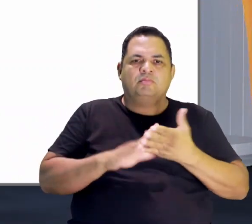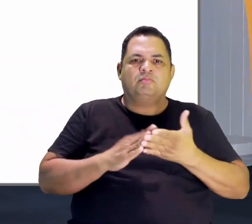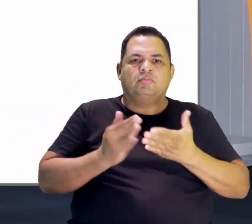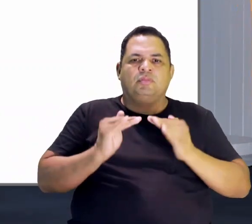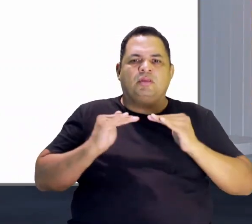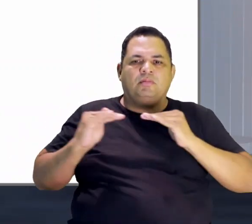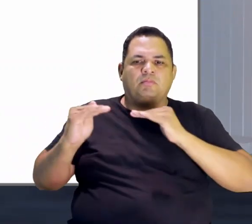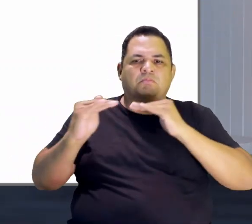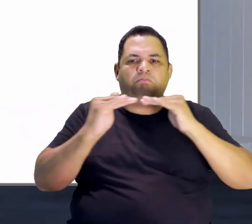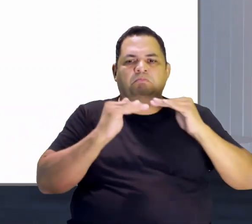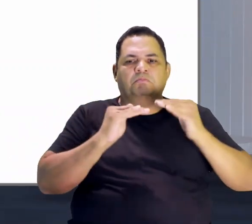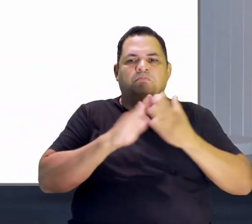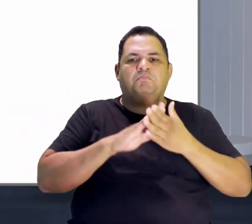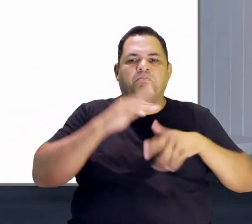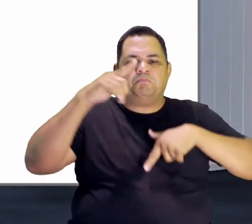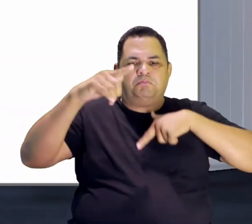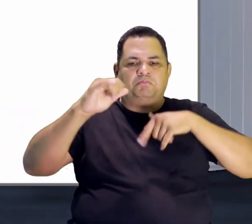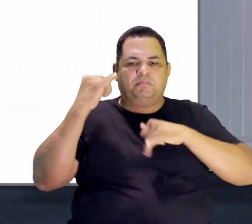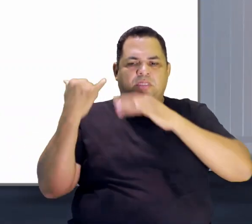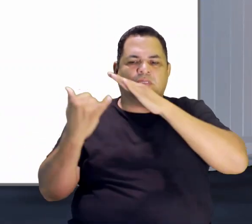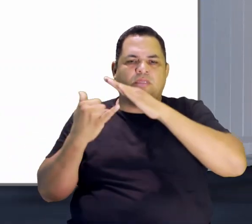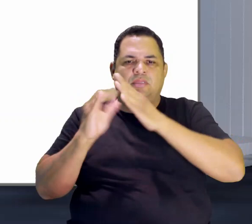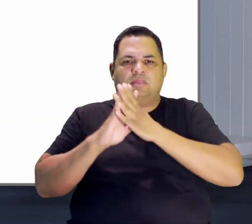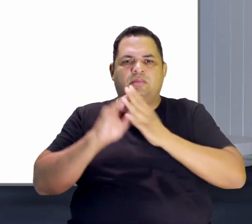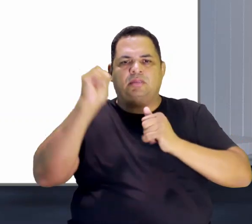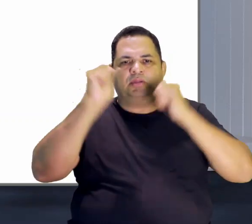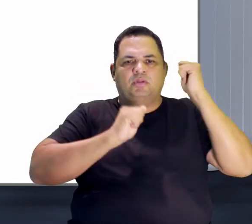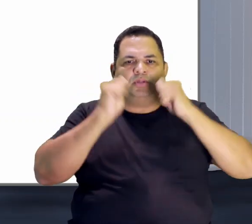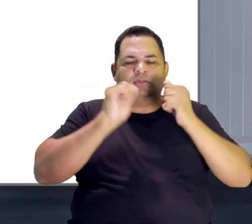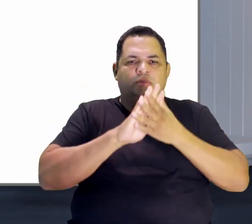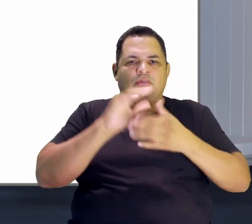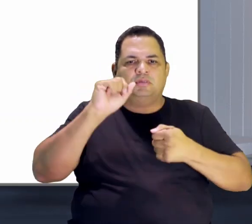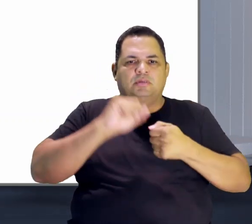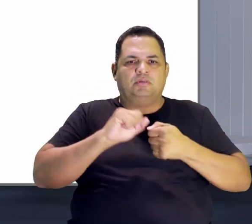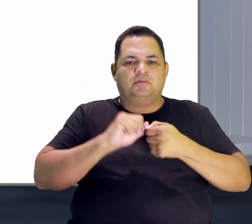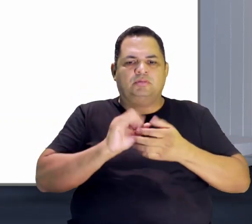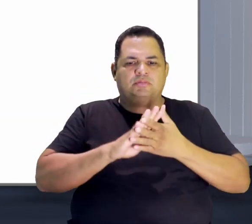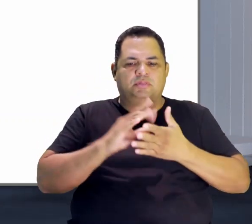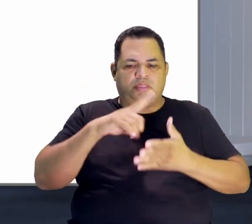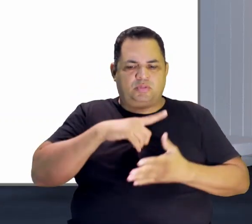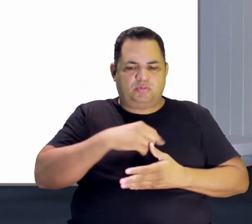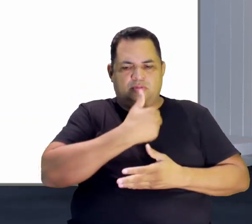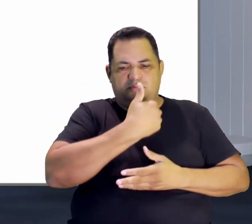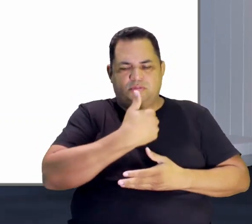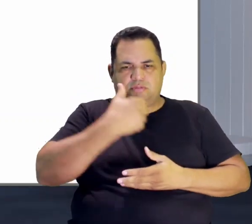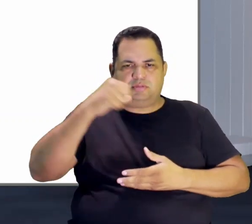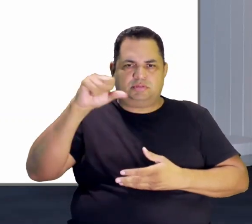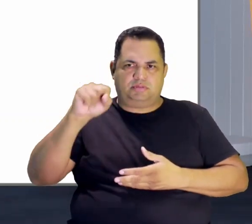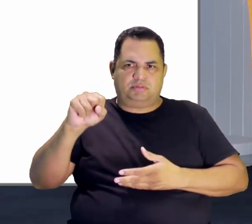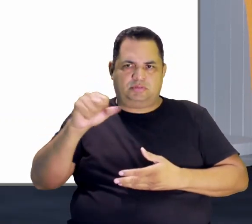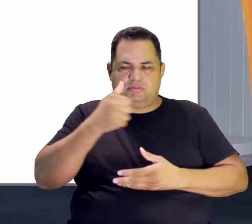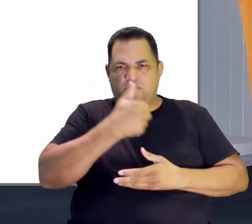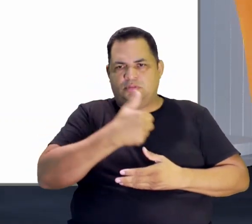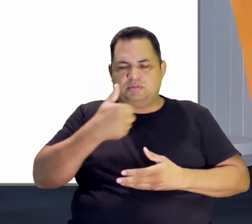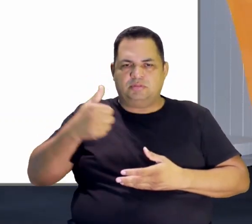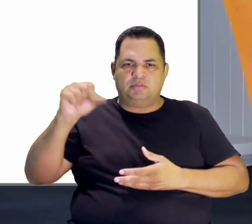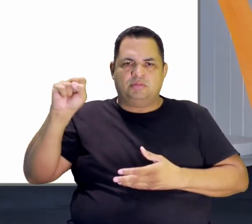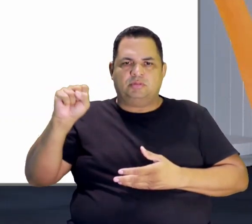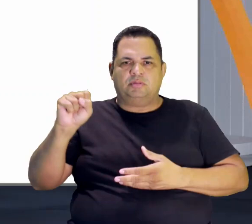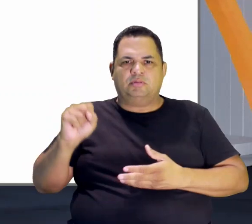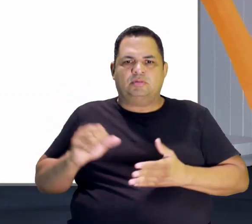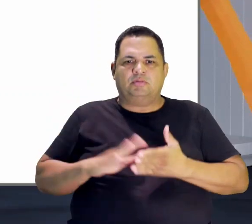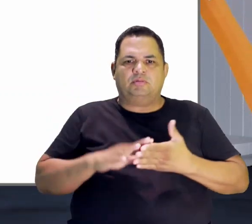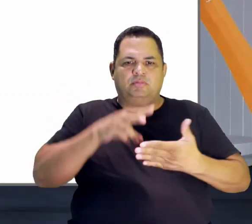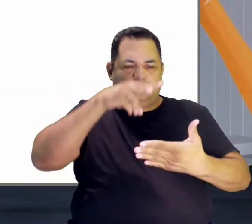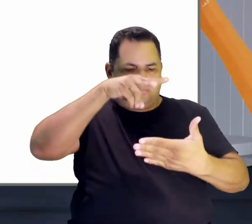da fábrica que construiu a balança, ela coloca o valor lá certinho de 118 quilogramas. Então, vou lá,